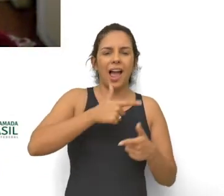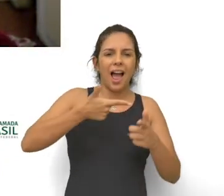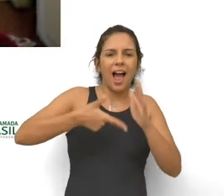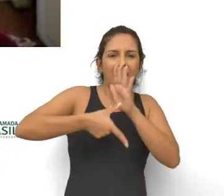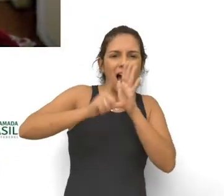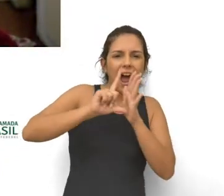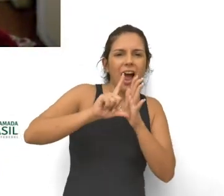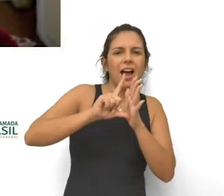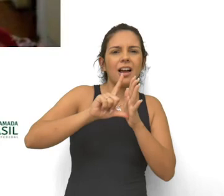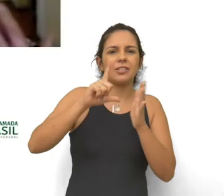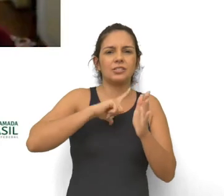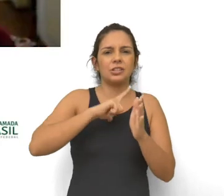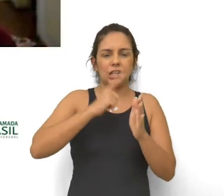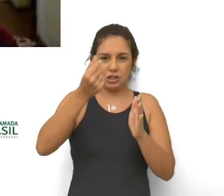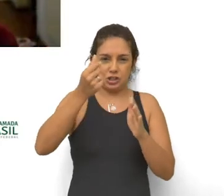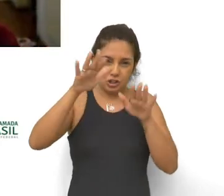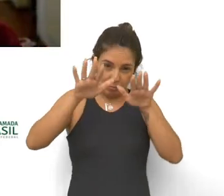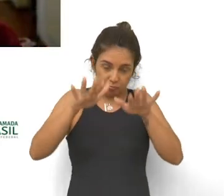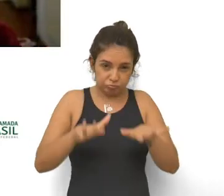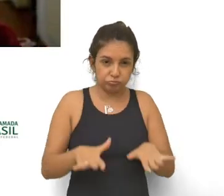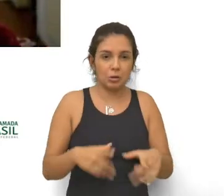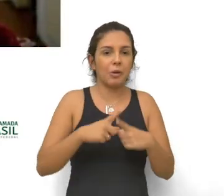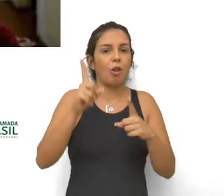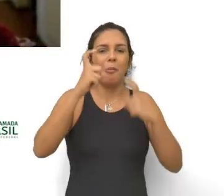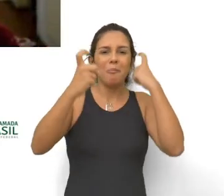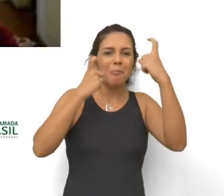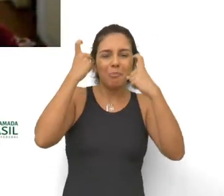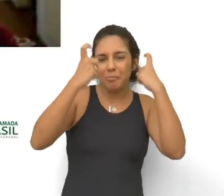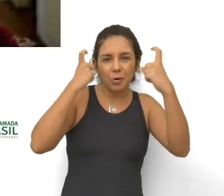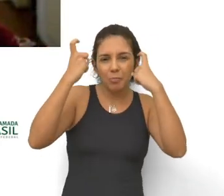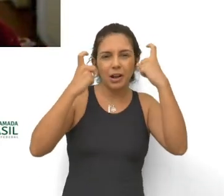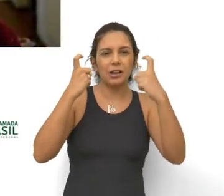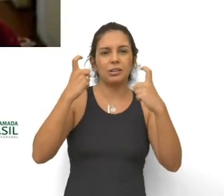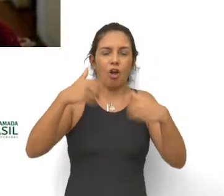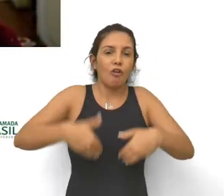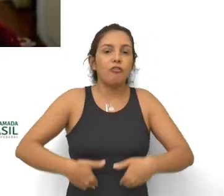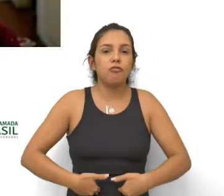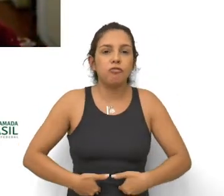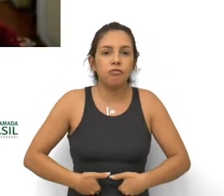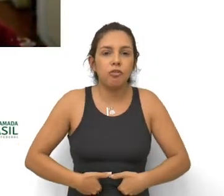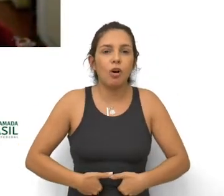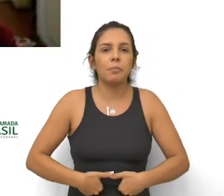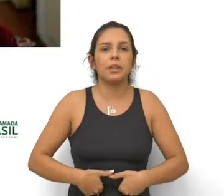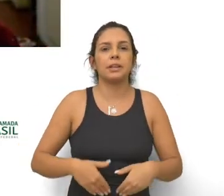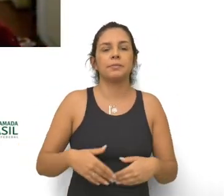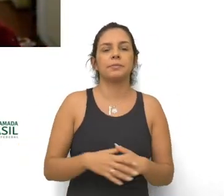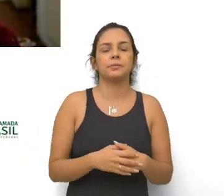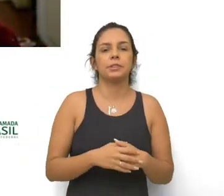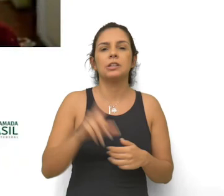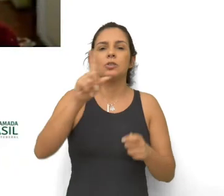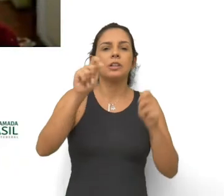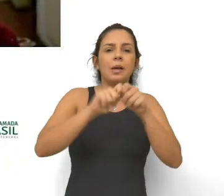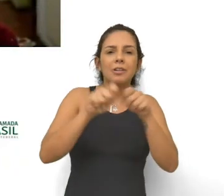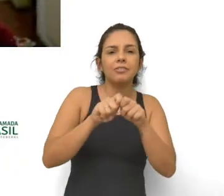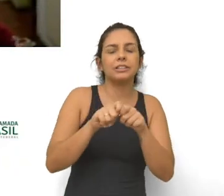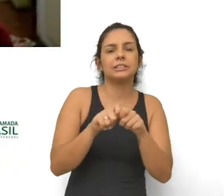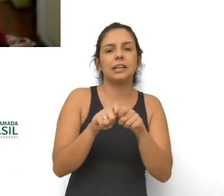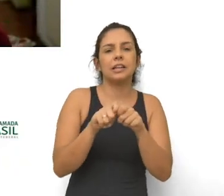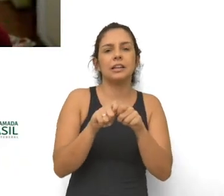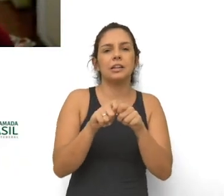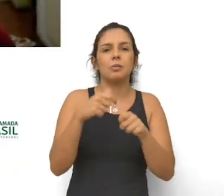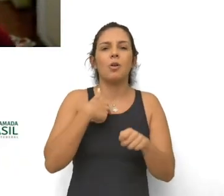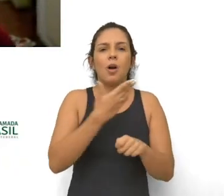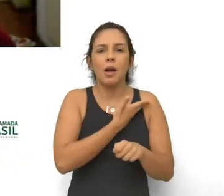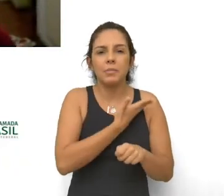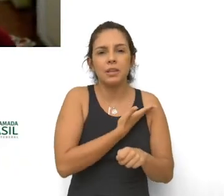antes, eu tive uma queda de renda, mas eu não estou preocupada com a fome. Quem está desamparado, não dá para fazer. Ah, não, a